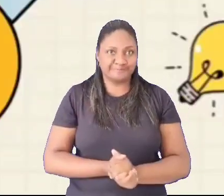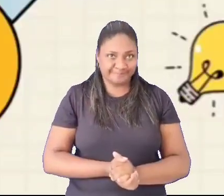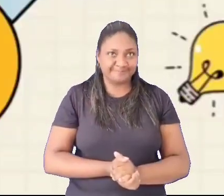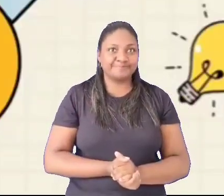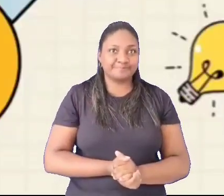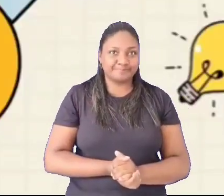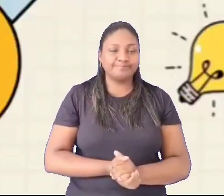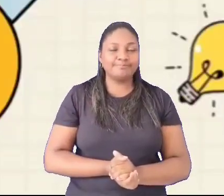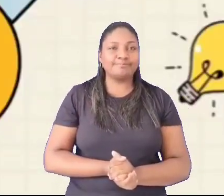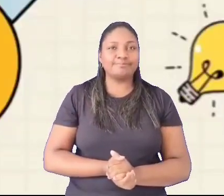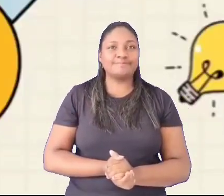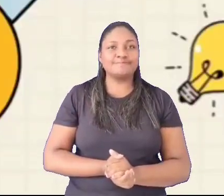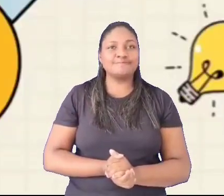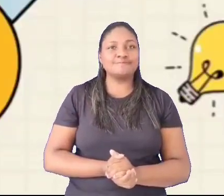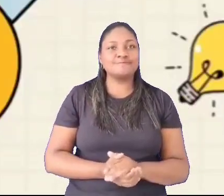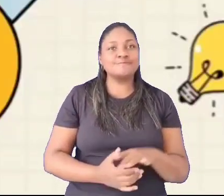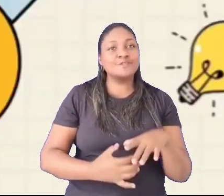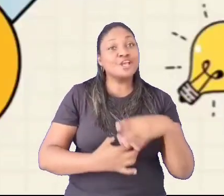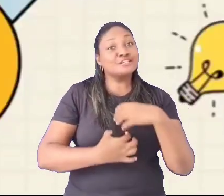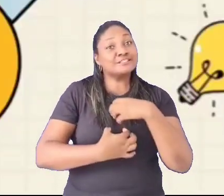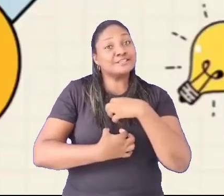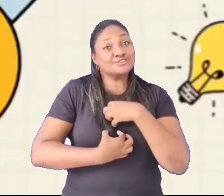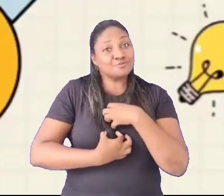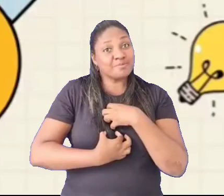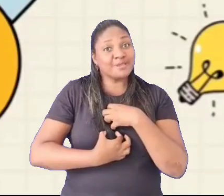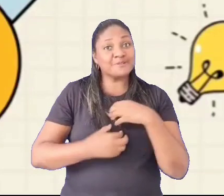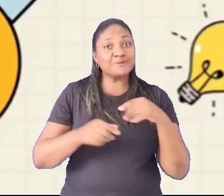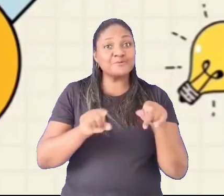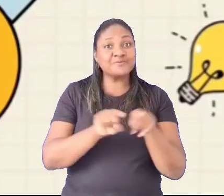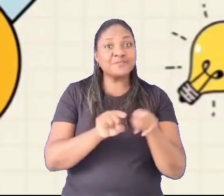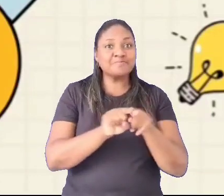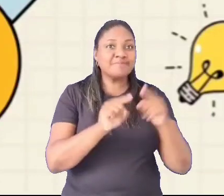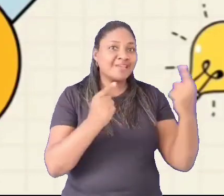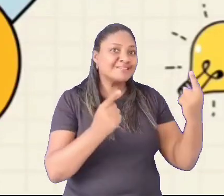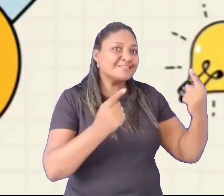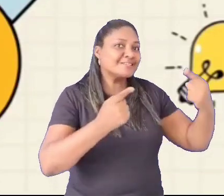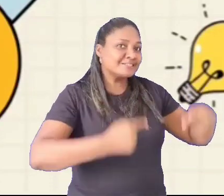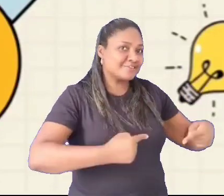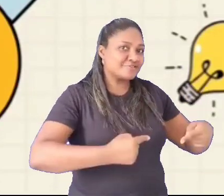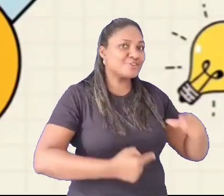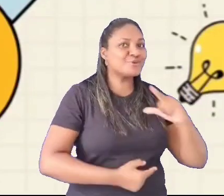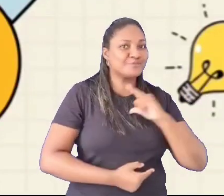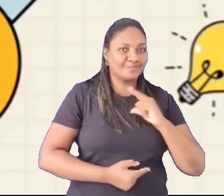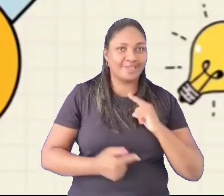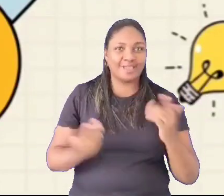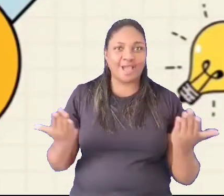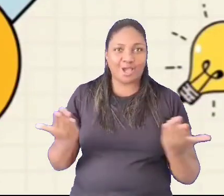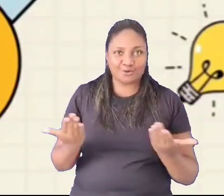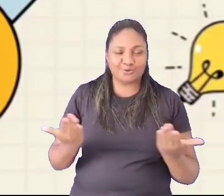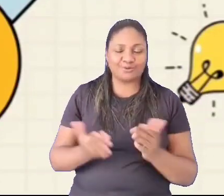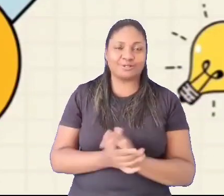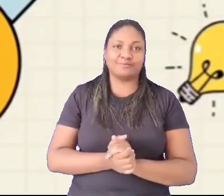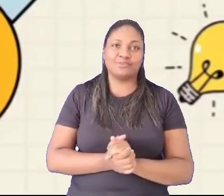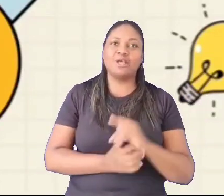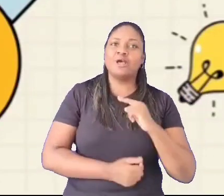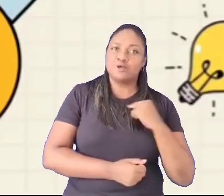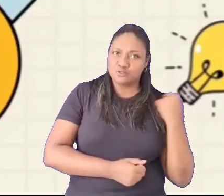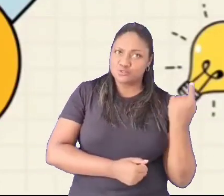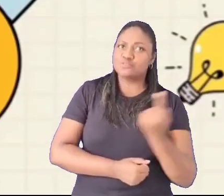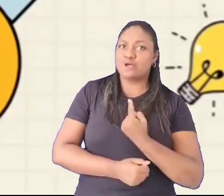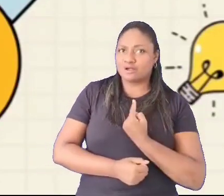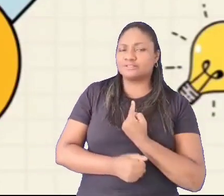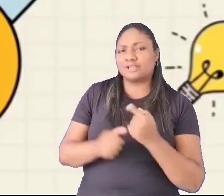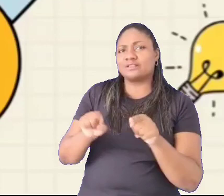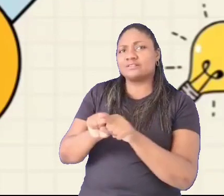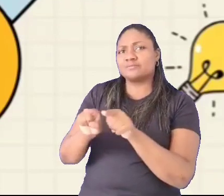deixar para vocês alguns sentimentos e desafios que a gente está tendo nesse momento. Não só a gente, mas